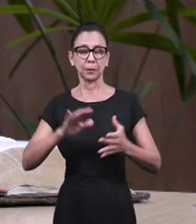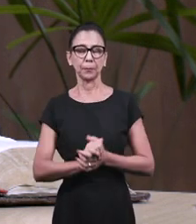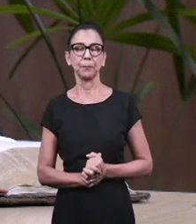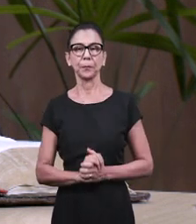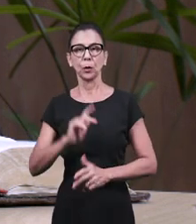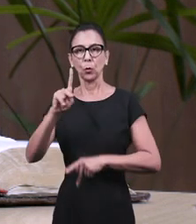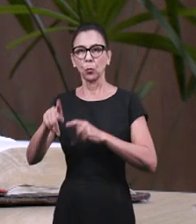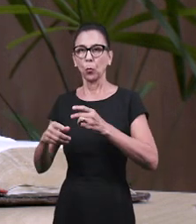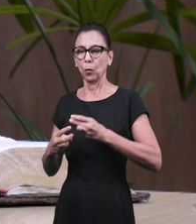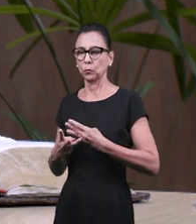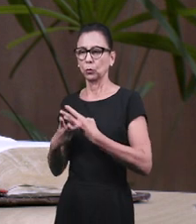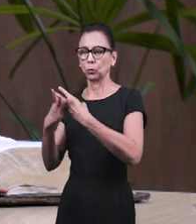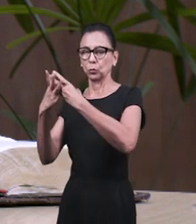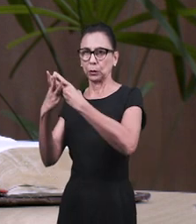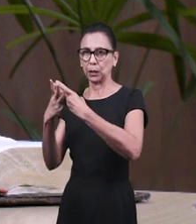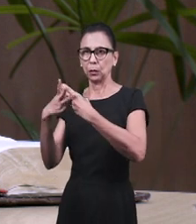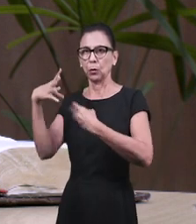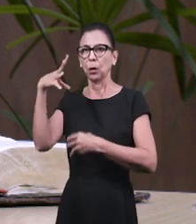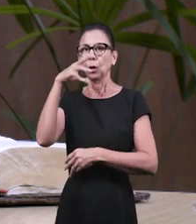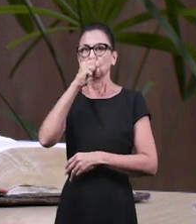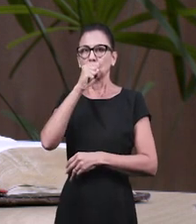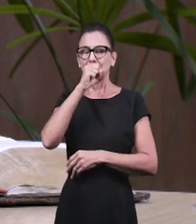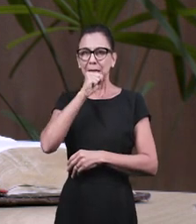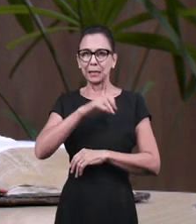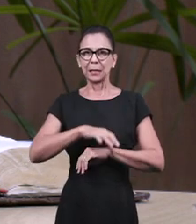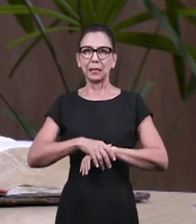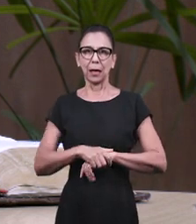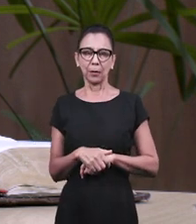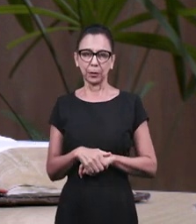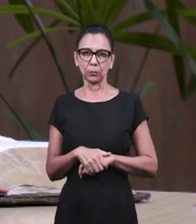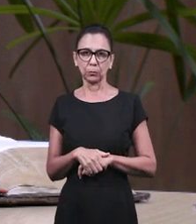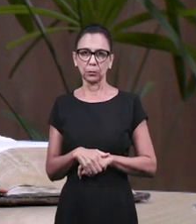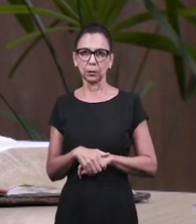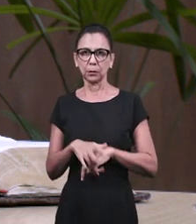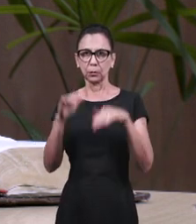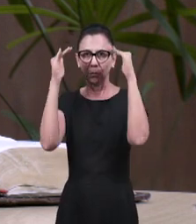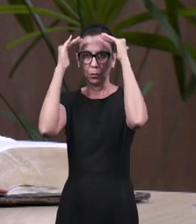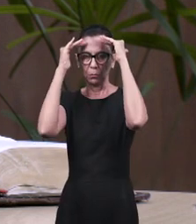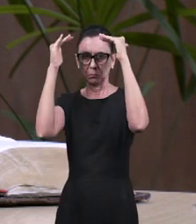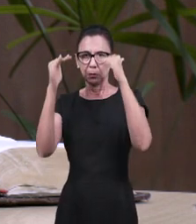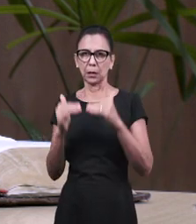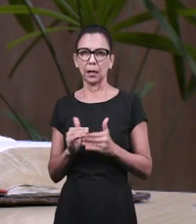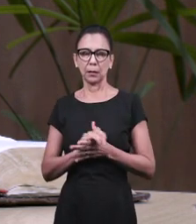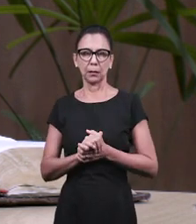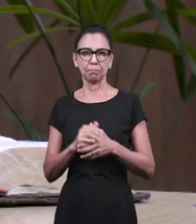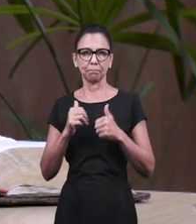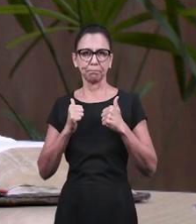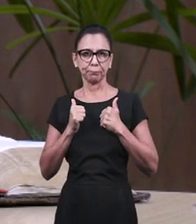sábado, não é? Sim. Mas os muçulmanos guardam a sexta-feira.